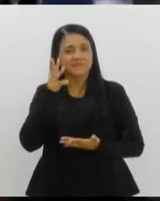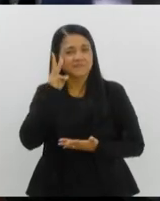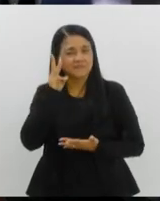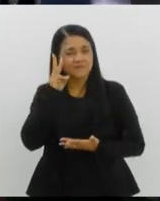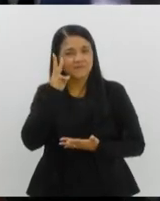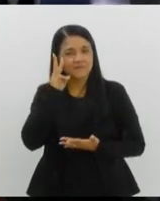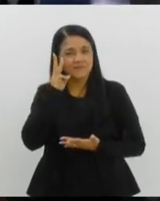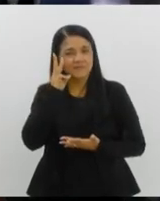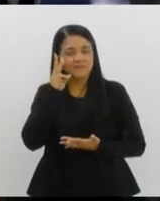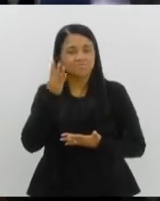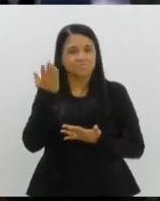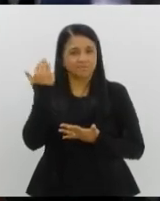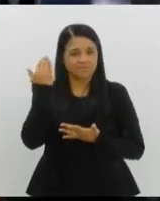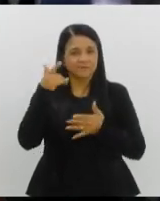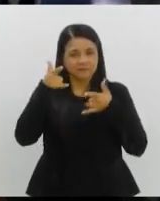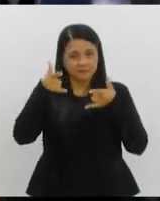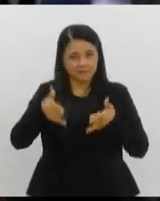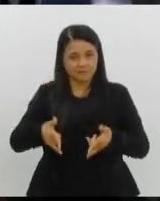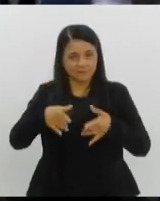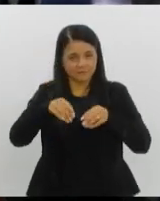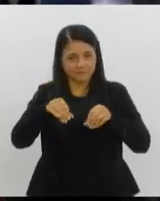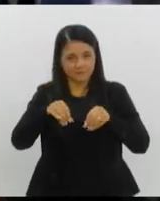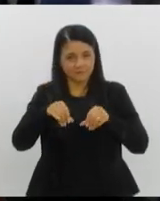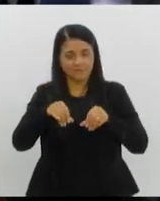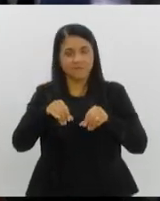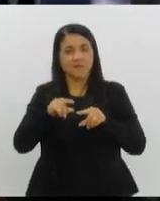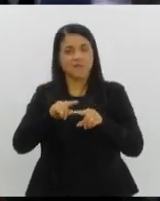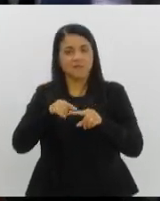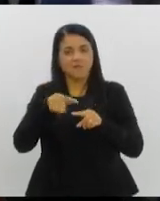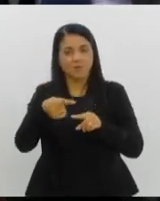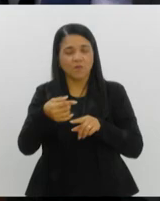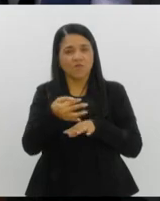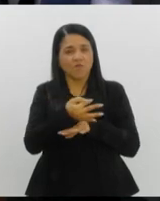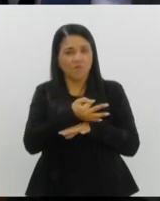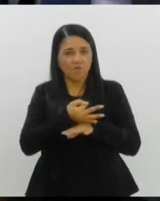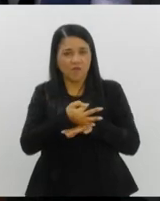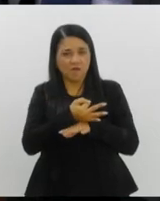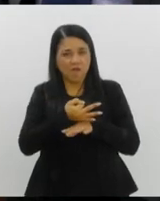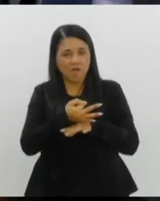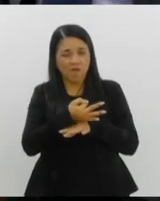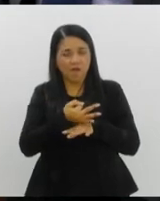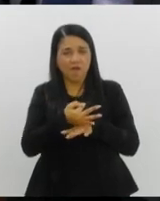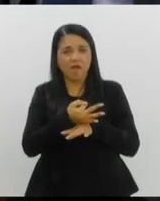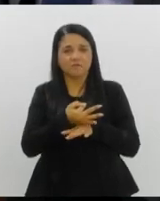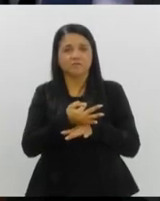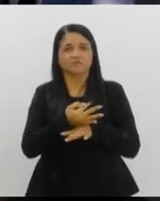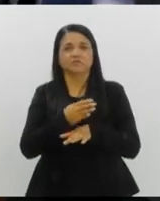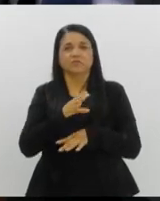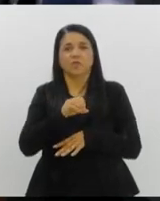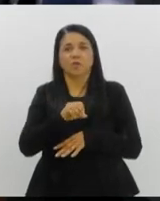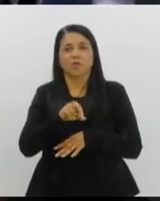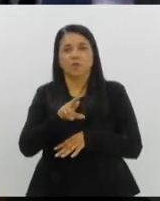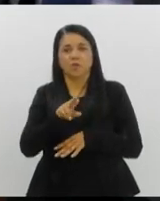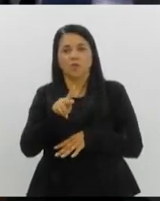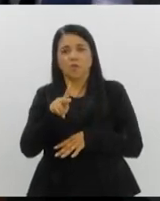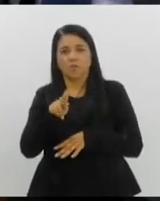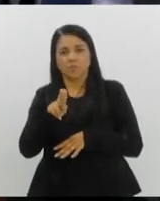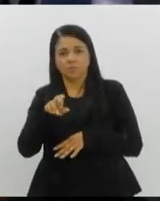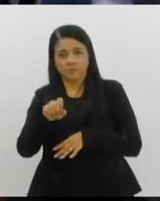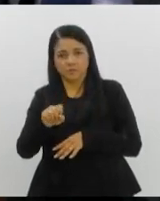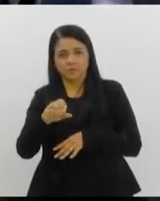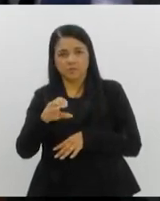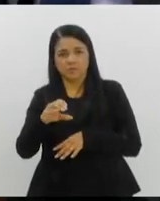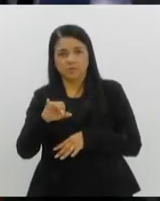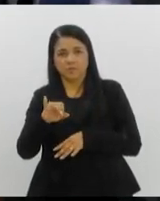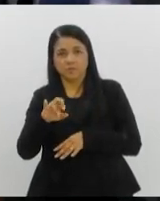terça-feira, foi o seu sepultamento e logo depois nós tivemos um feriado prolongado de Corpus Christi e nós não tivemos